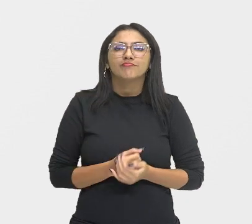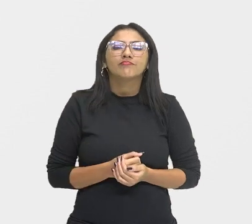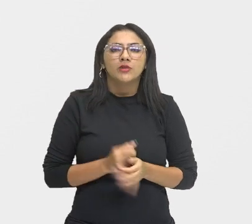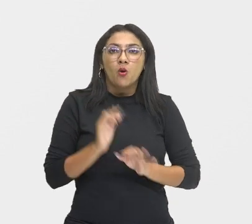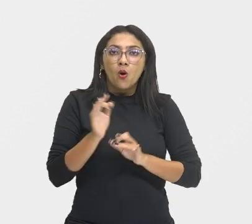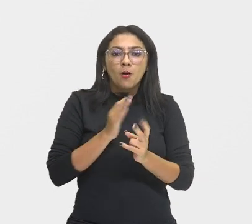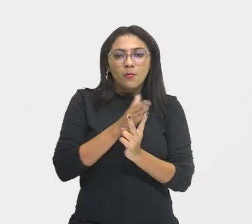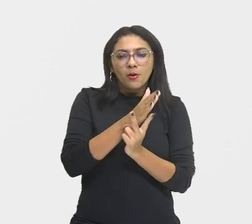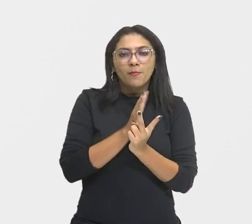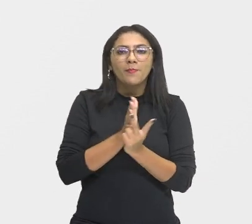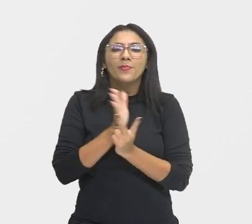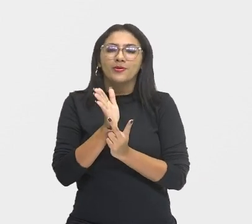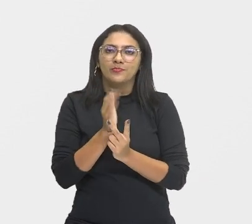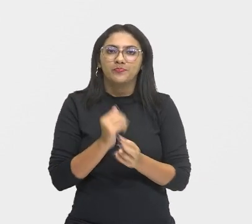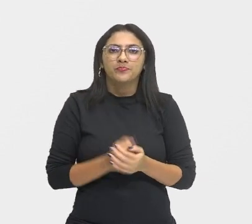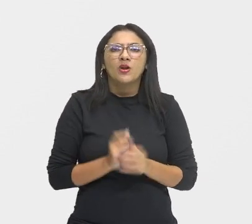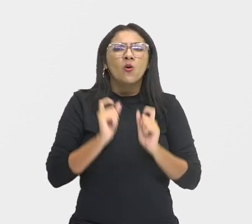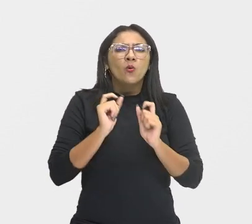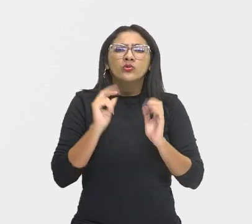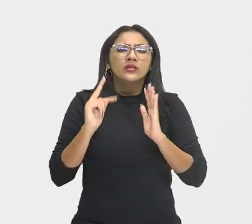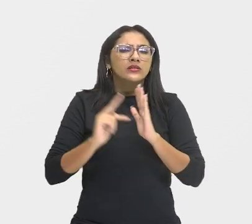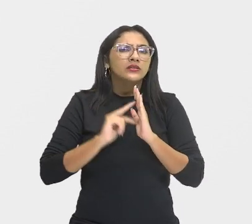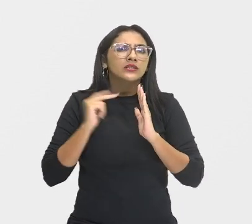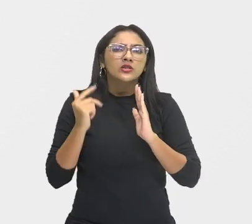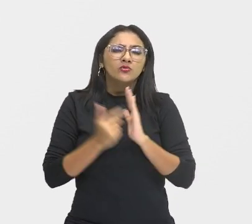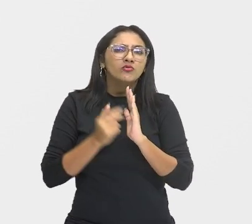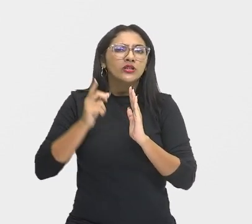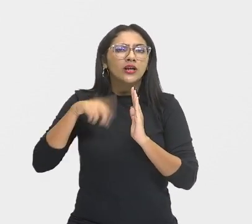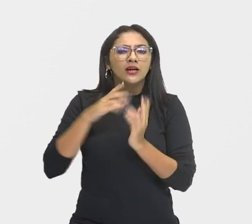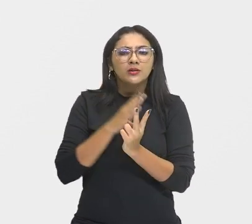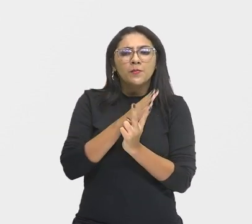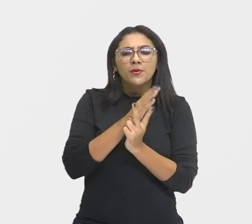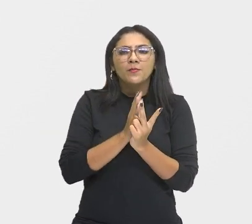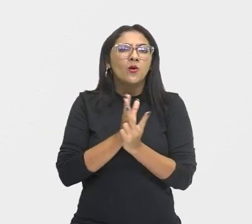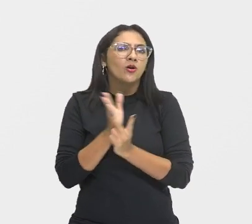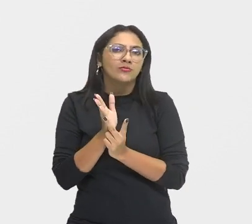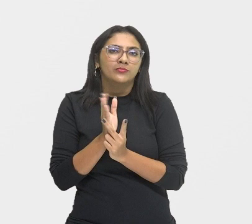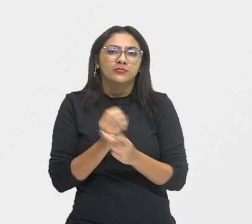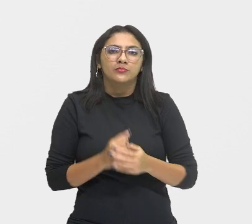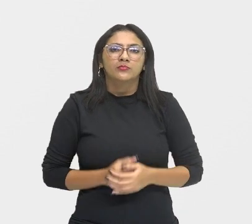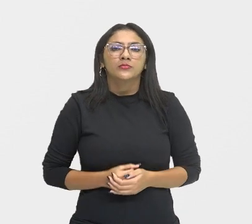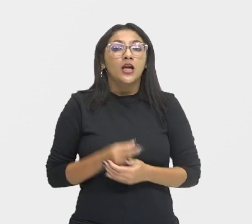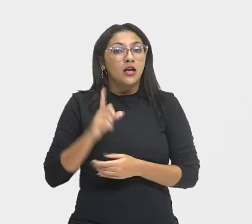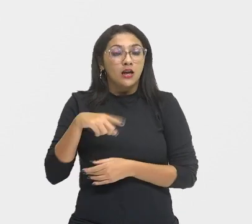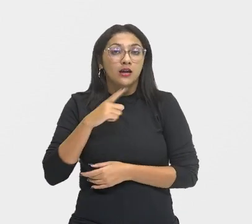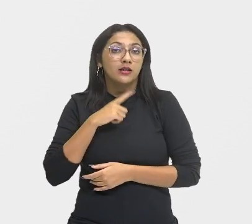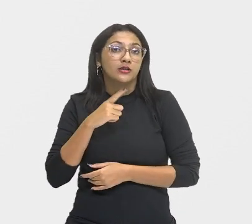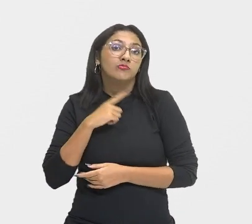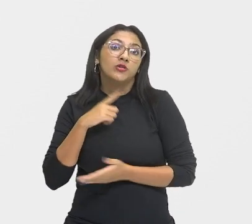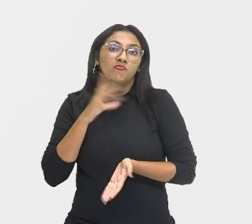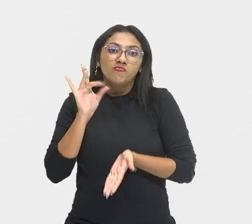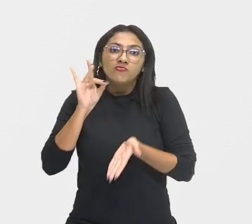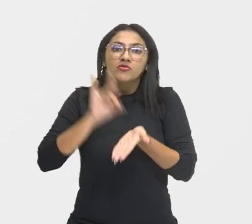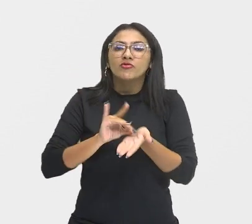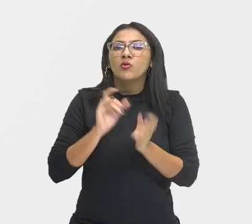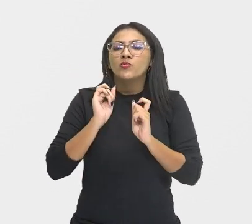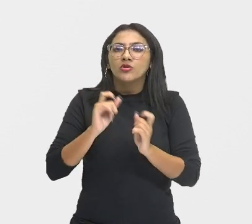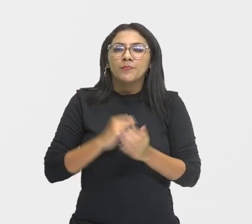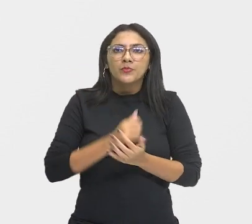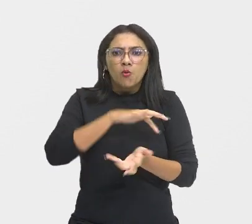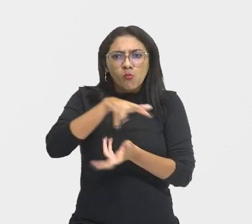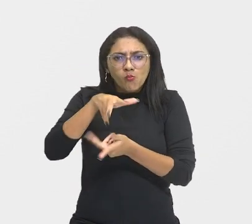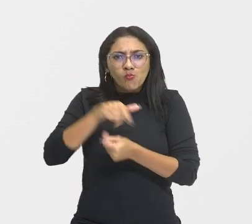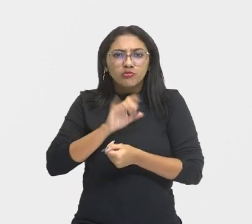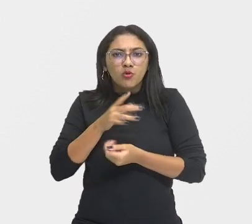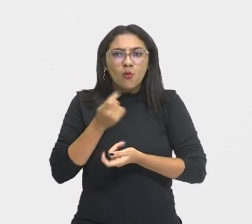de poder. Professor, então, o que significou essa ordem bipolar? Ela significou, na realidade, turma, um mundo controlado